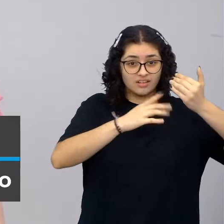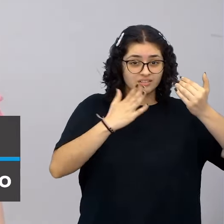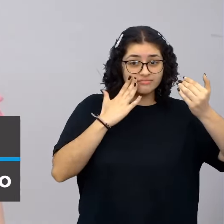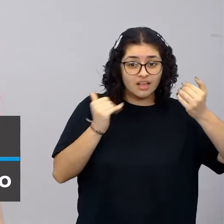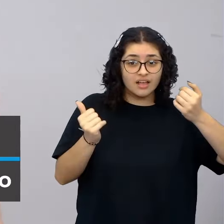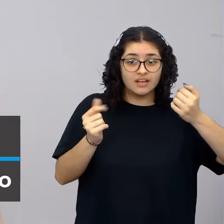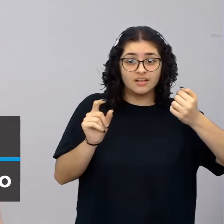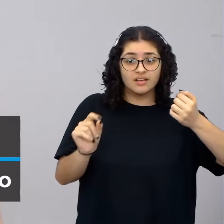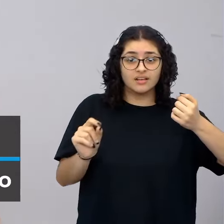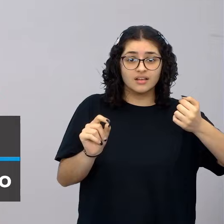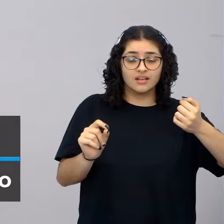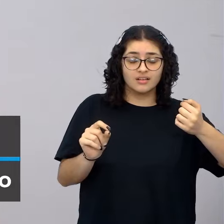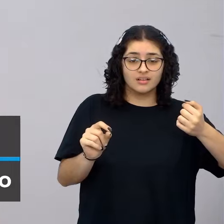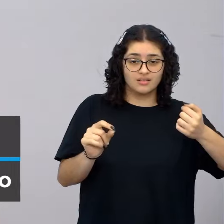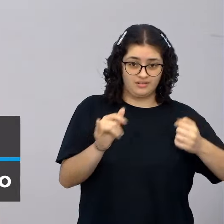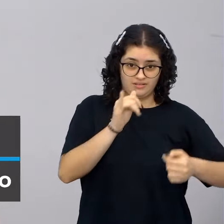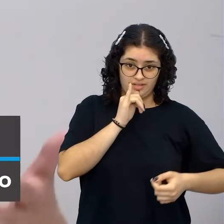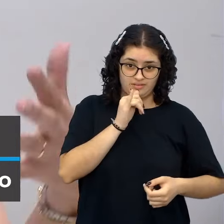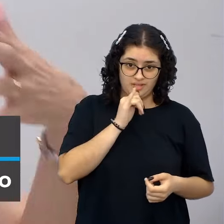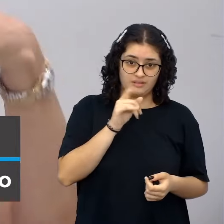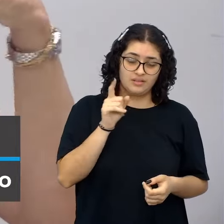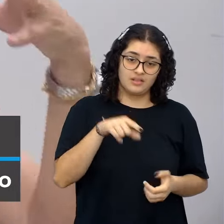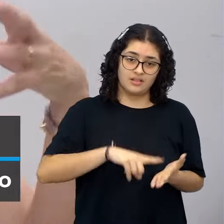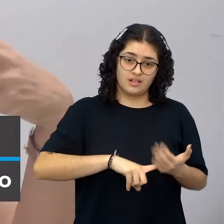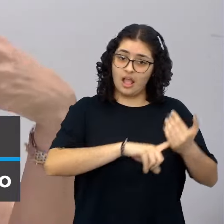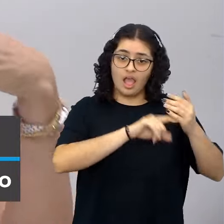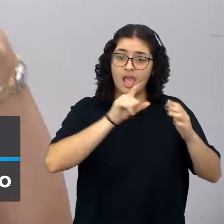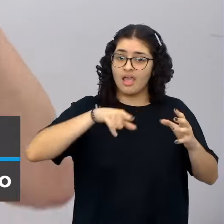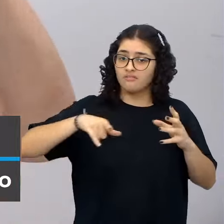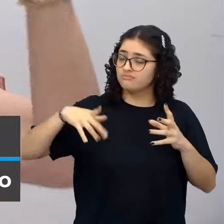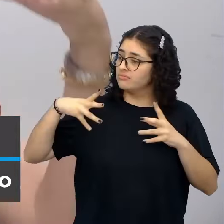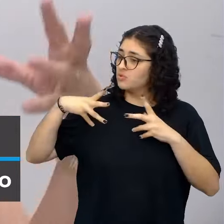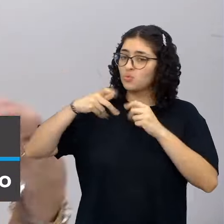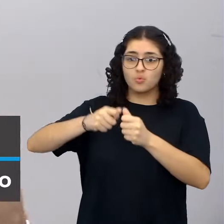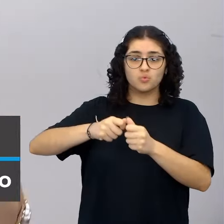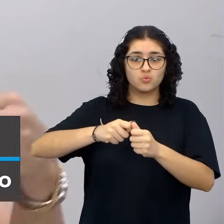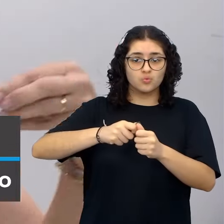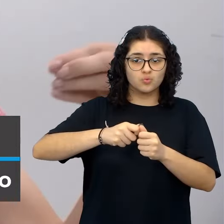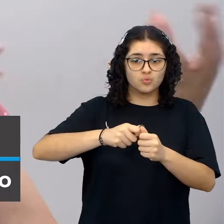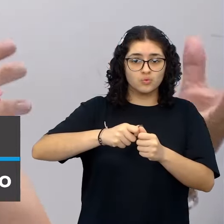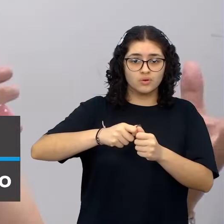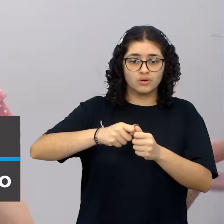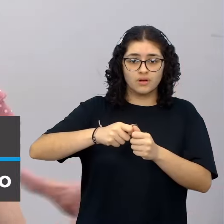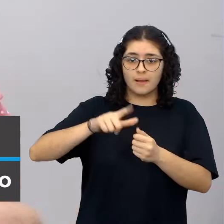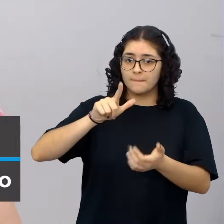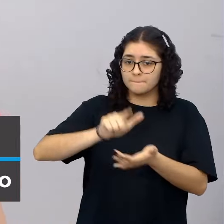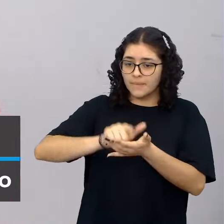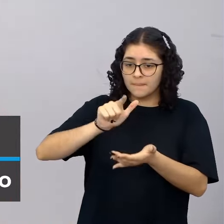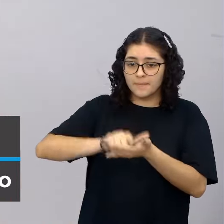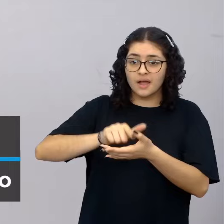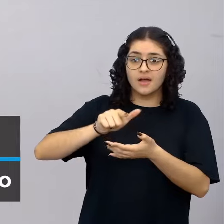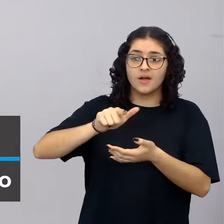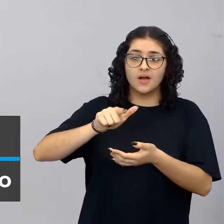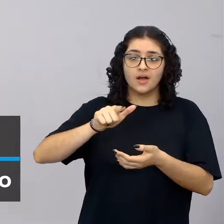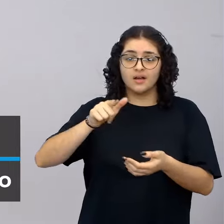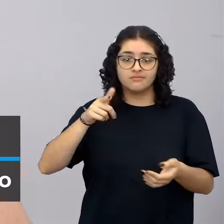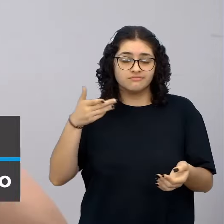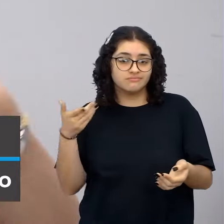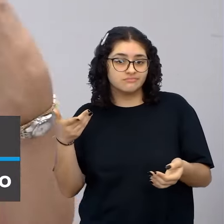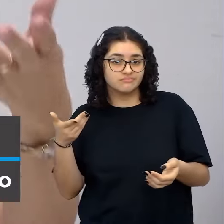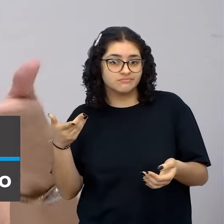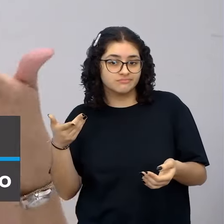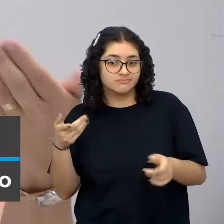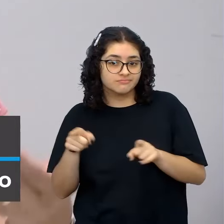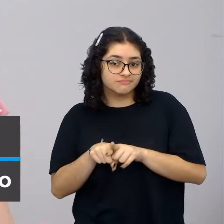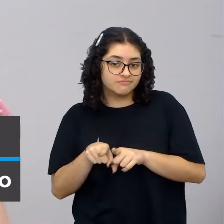pouco falando mais o mesmo, mas é importante falar, tecnologia é tudo isso, né? É tudo isso, desde o papel, né, até a gente